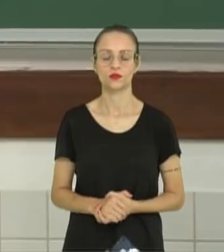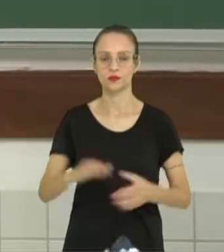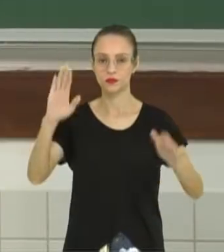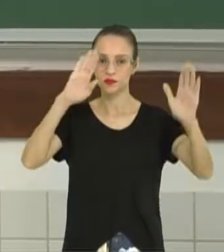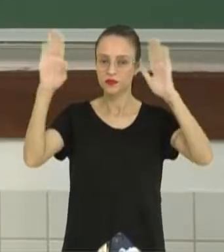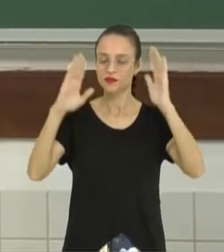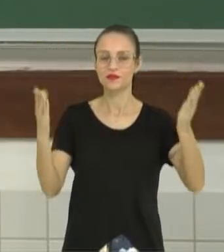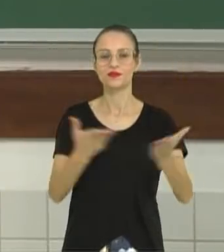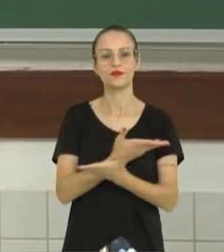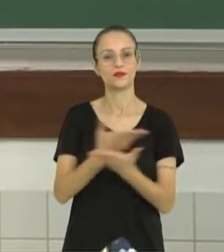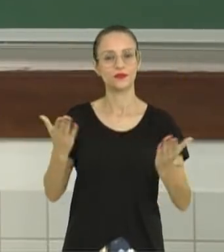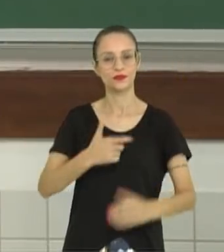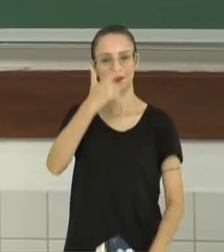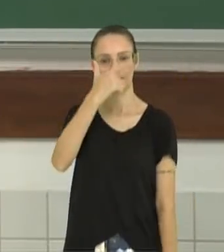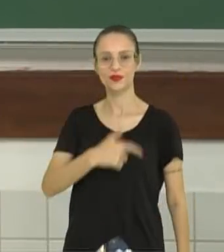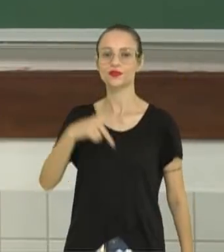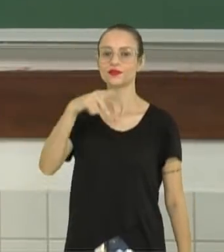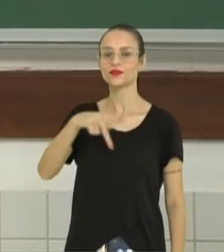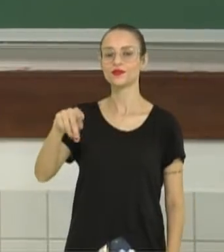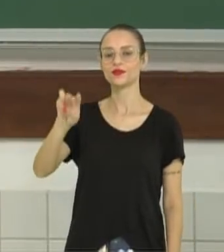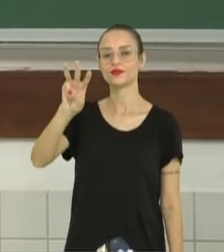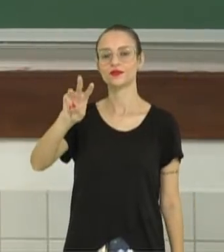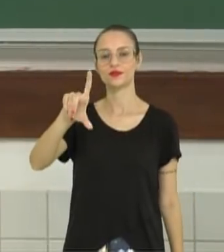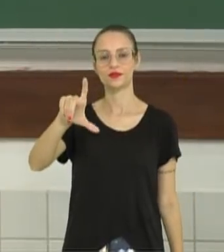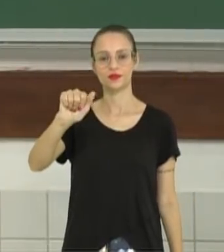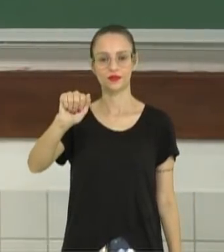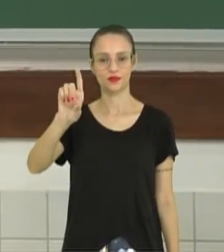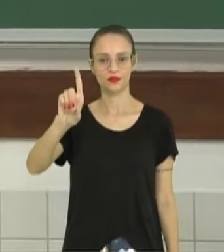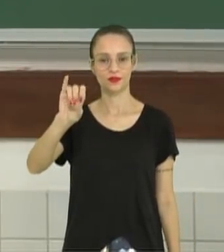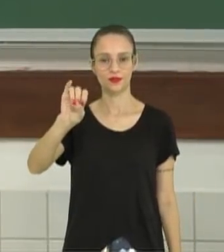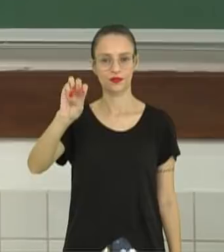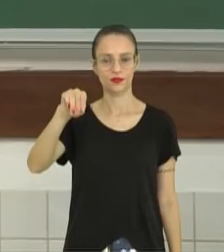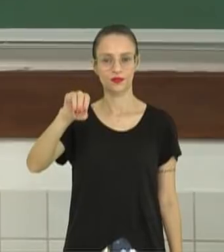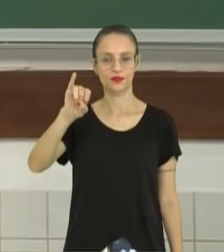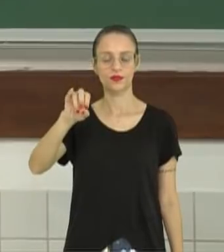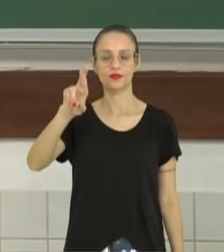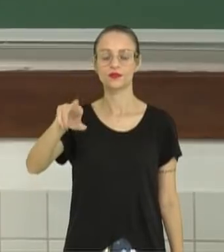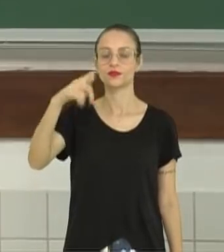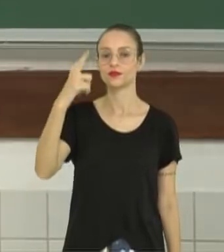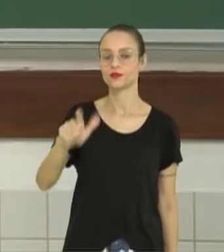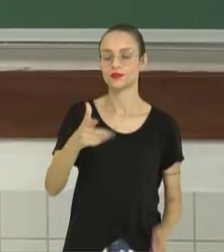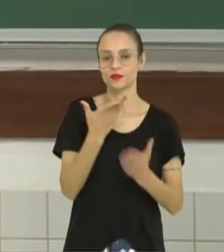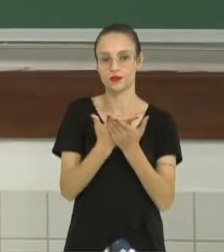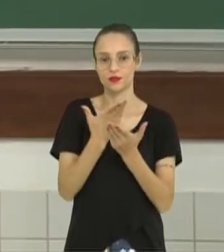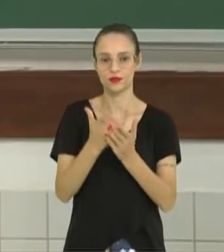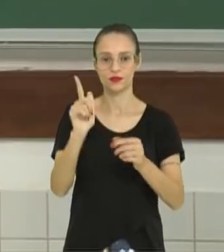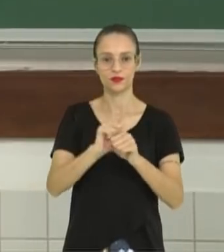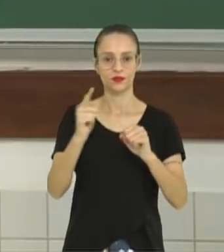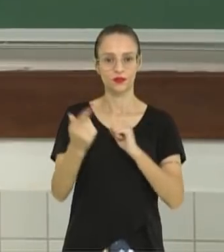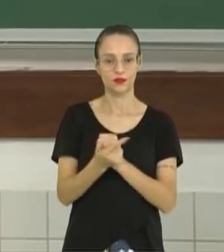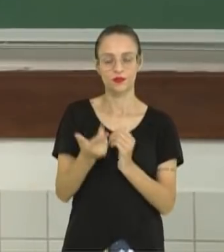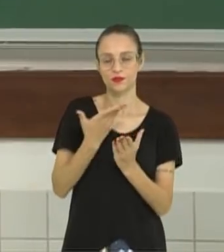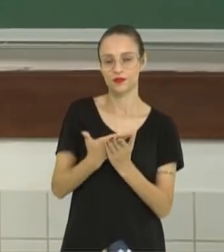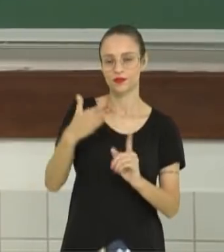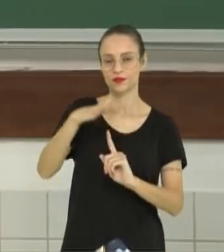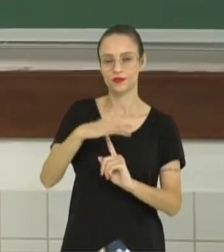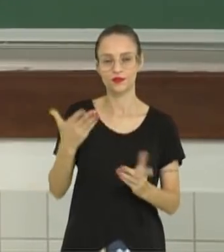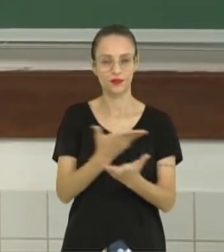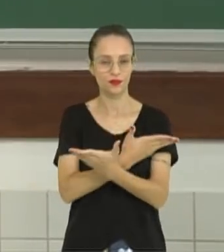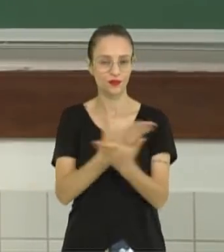Salve, salve, galera! Professor Vladimir na área com mais uma aula Paraná de Geografia. É isso aí para vocês aí do nono ano do